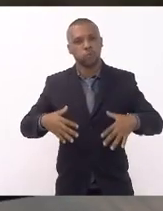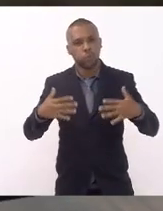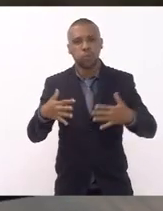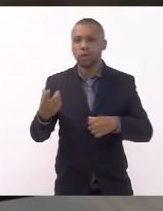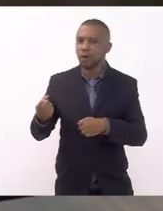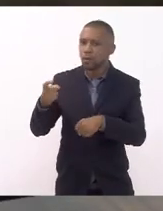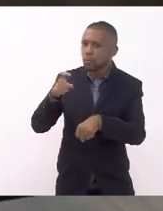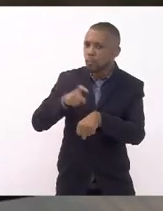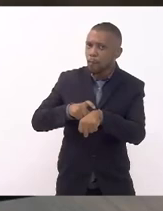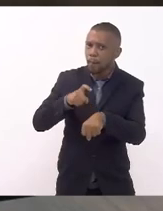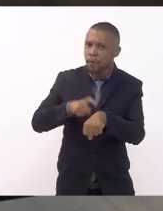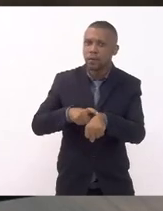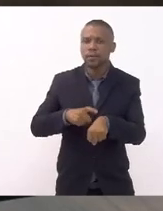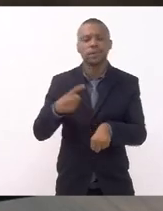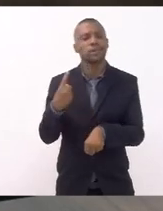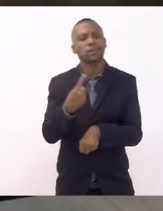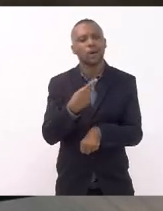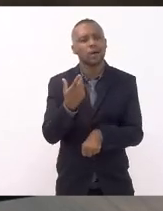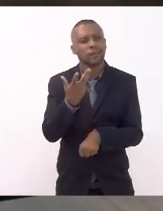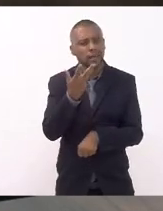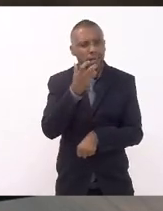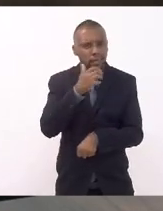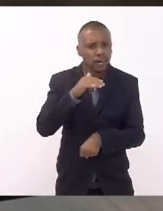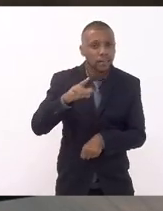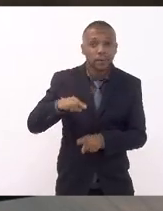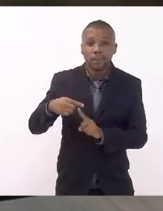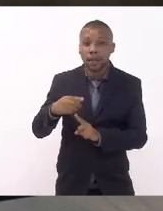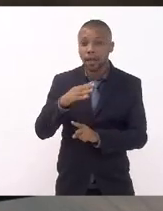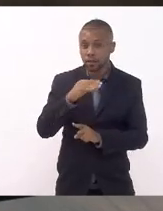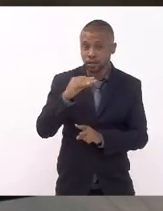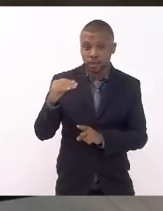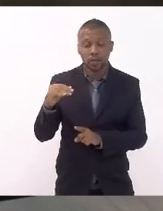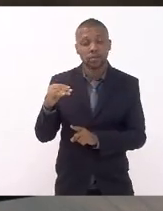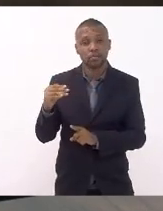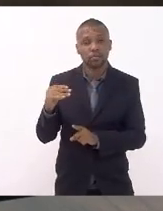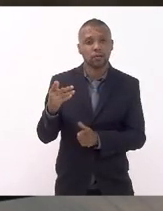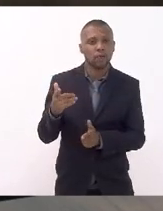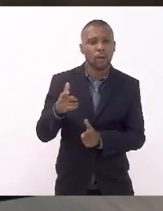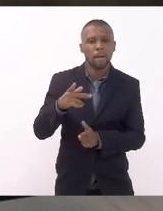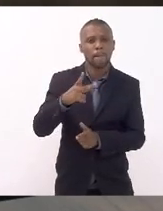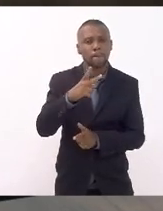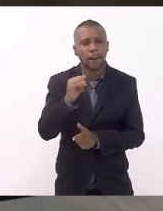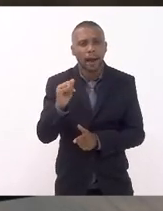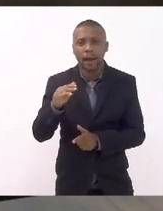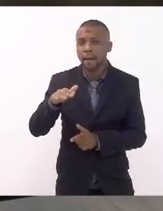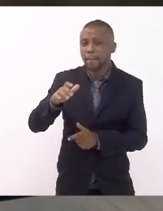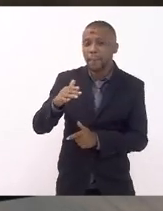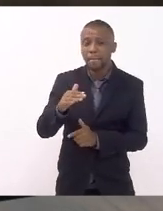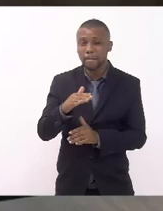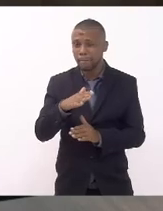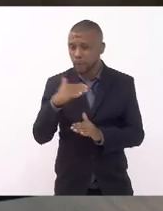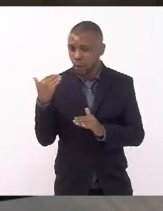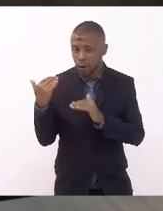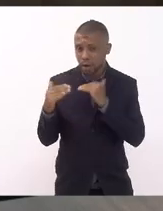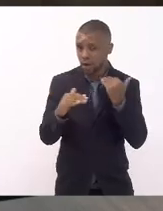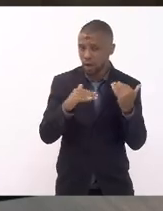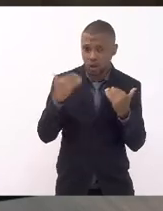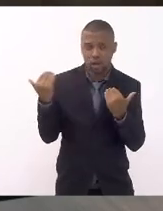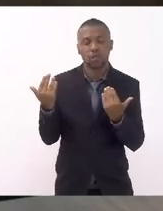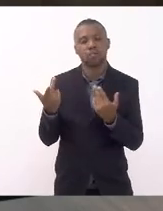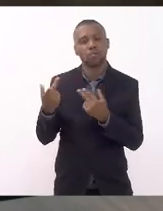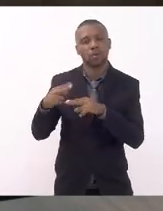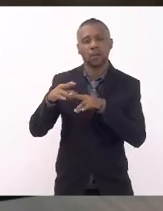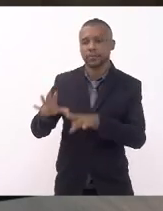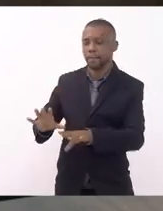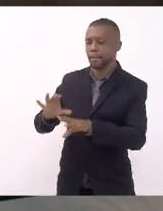momento em que as nossas crianças e adolescentes perderam seus pais para a Covid-19. O Rio de